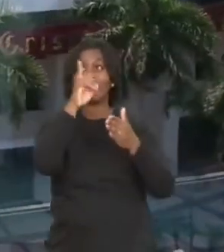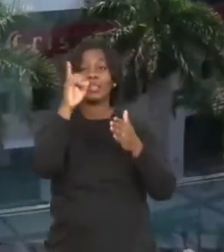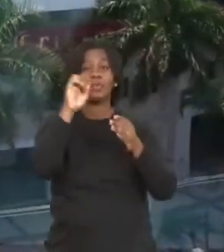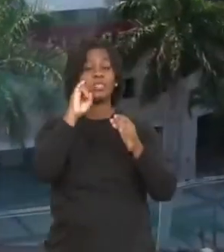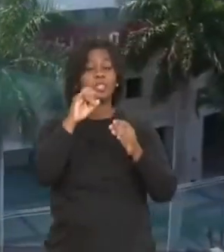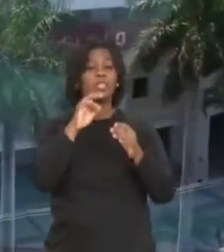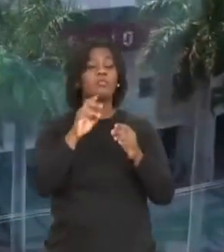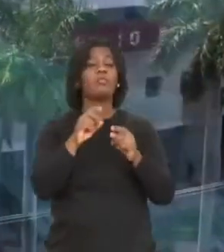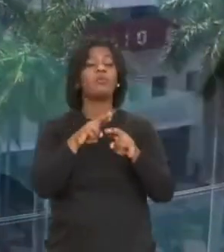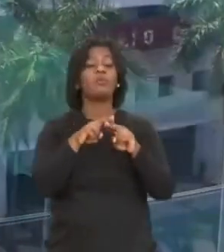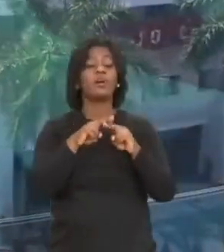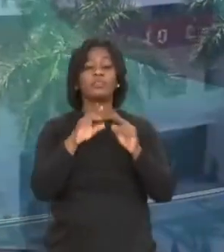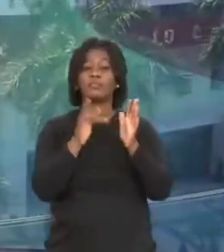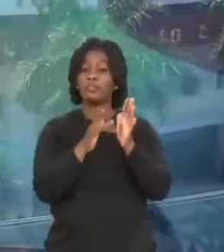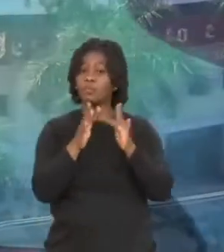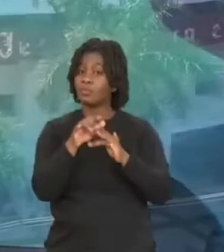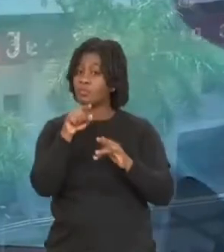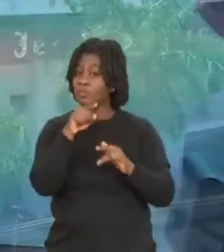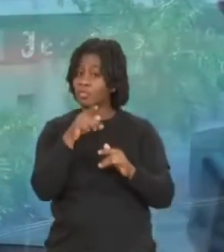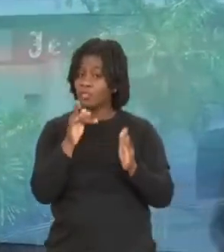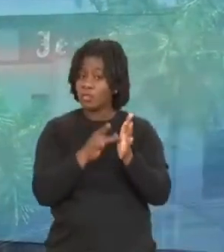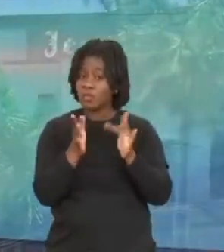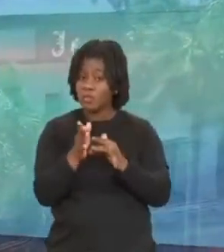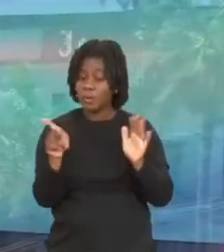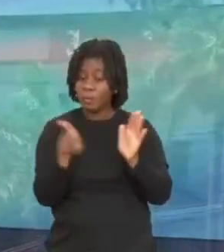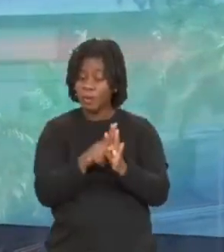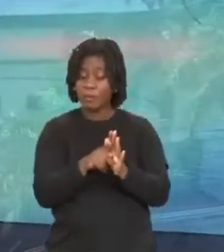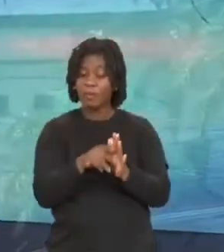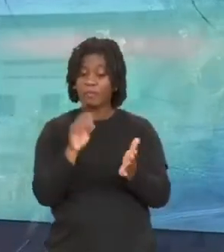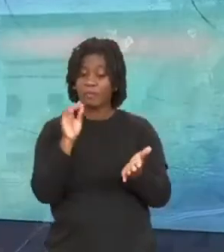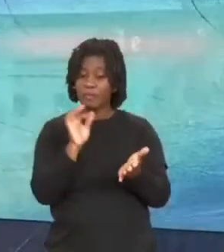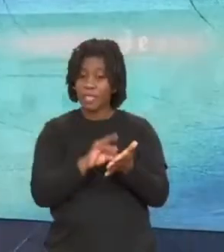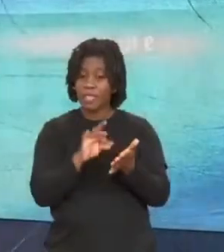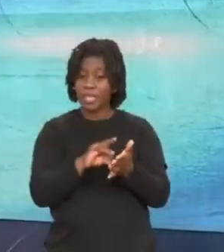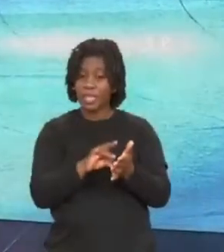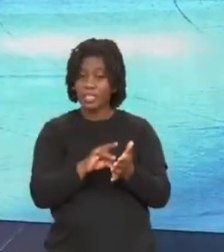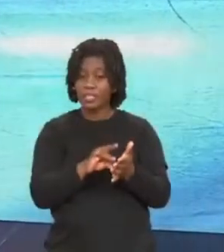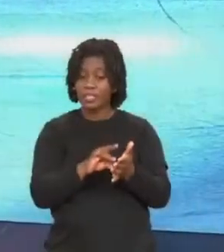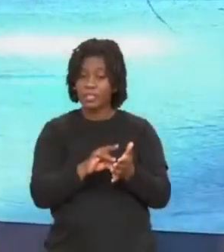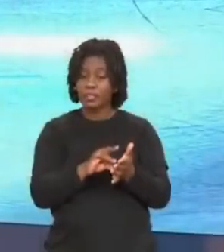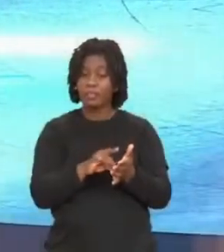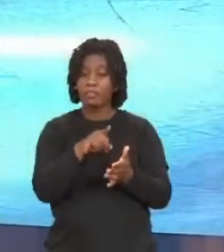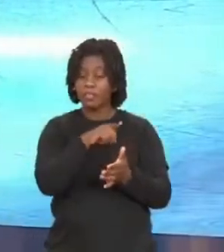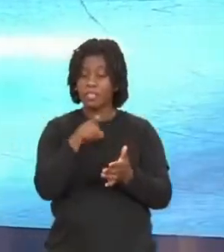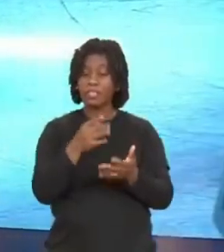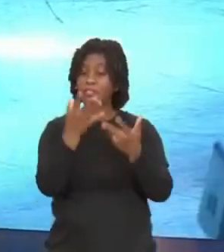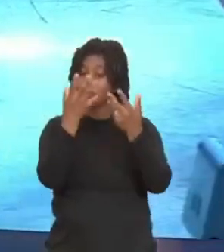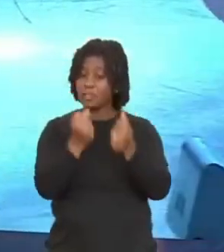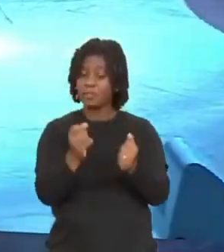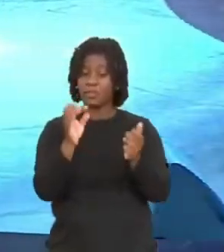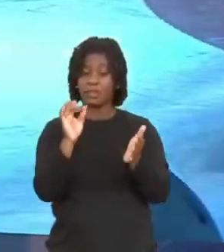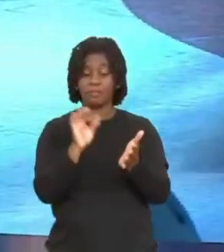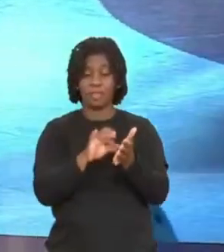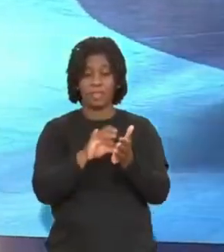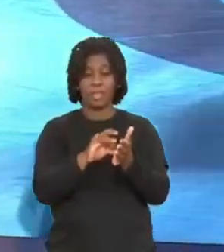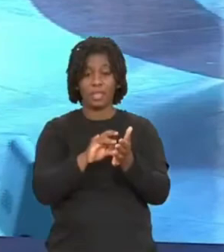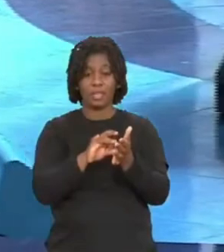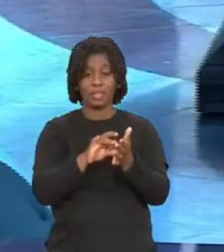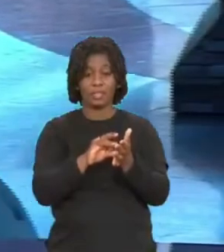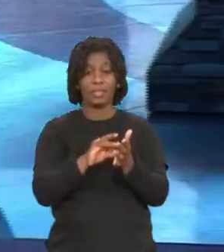sou a verdade. Você aceitou a verdade, você encarou quem você é. Mas ele disse: eu sou a